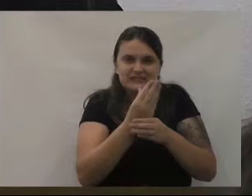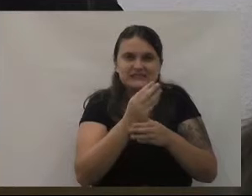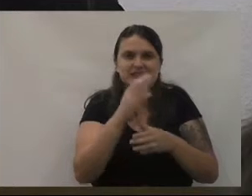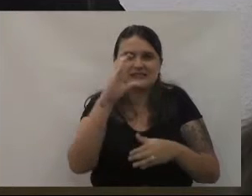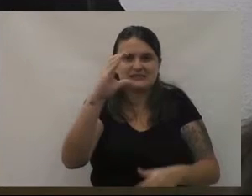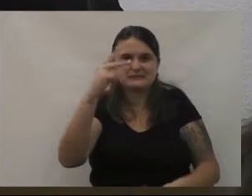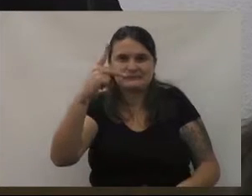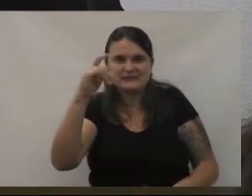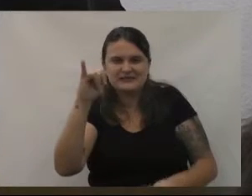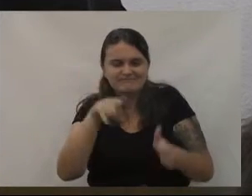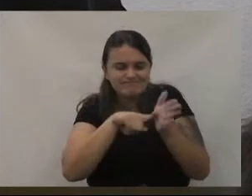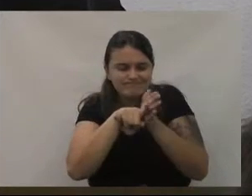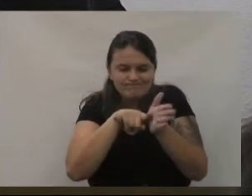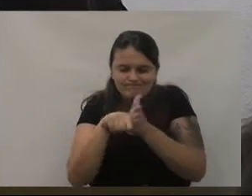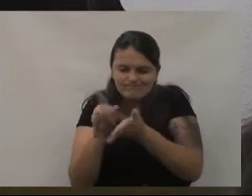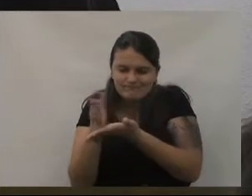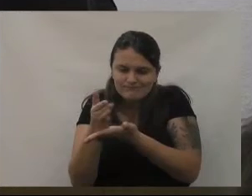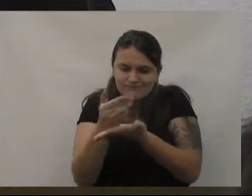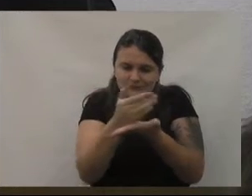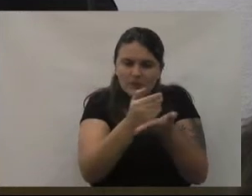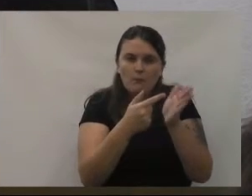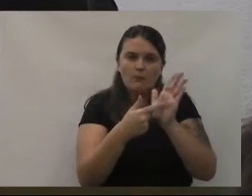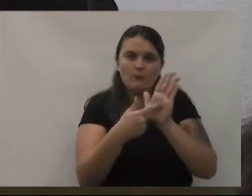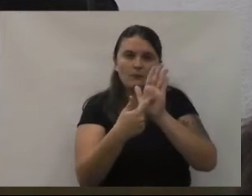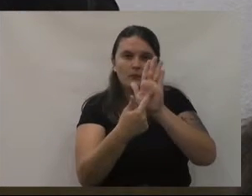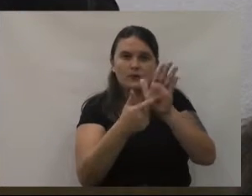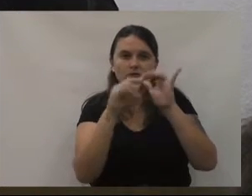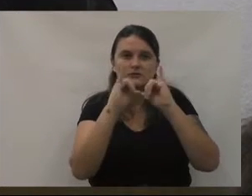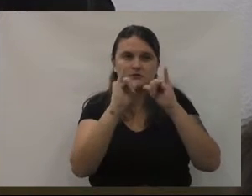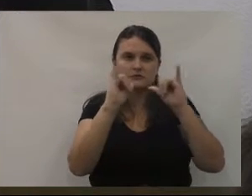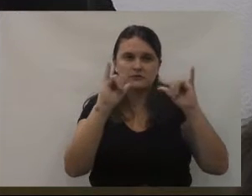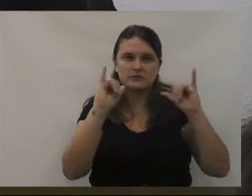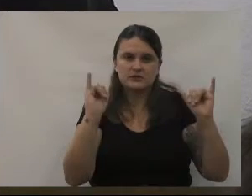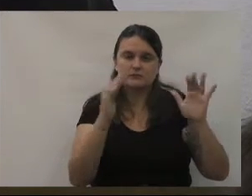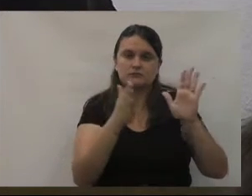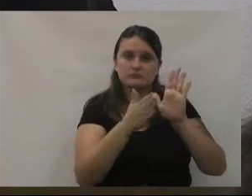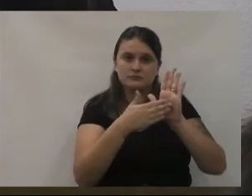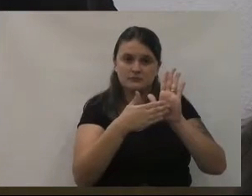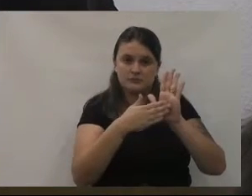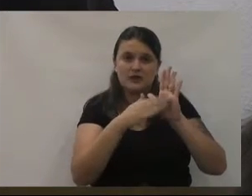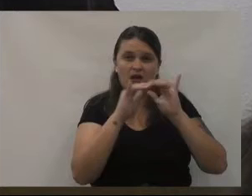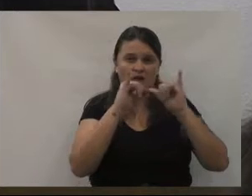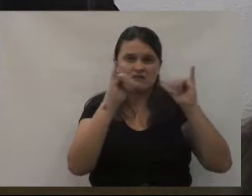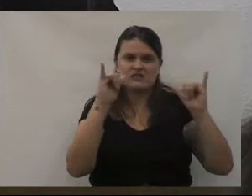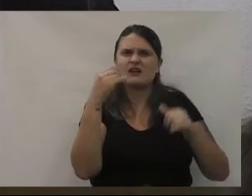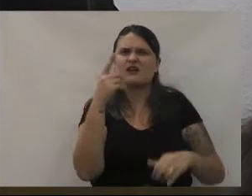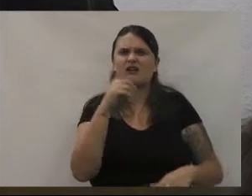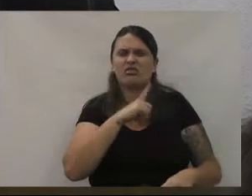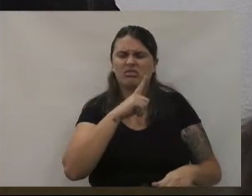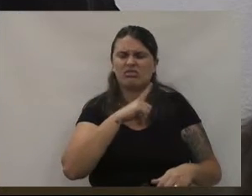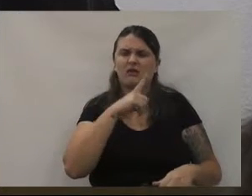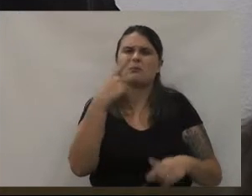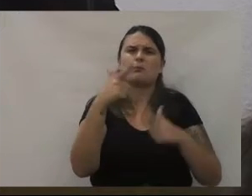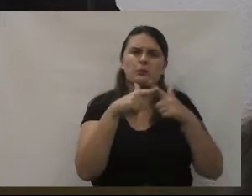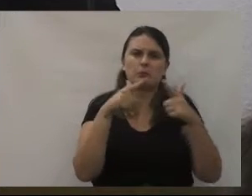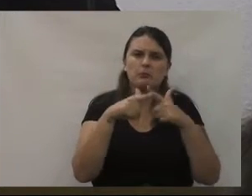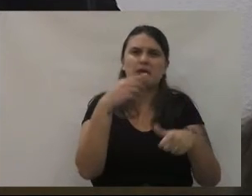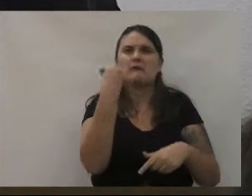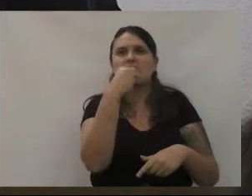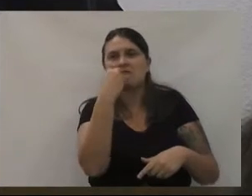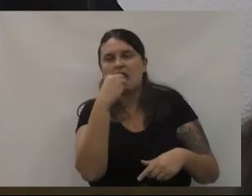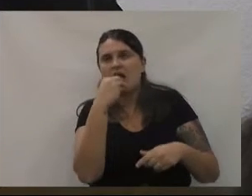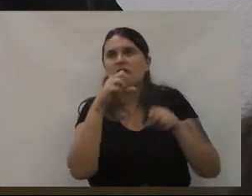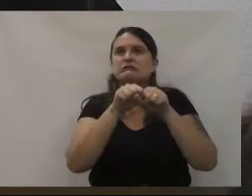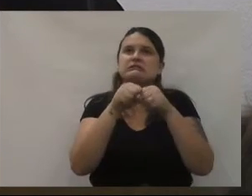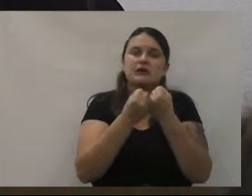Senado Federal, que demonstram tecnicamente que esse propalado déficit não existe. Ele não existe,